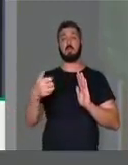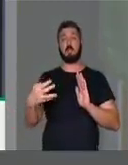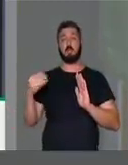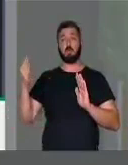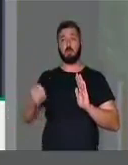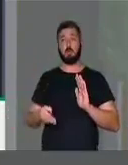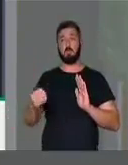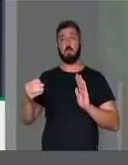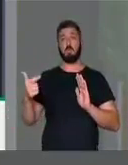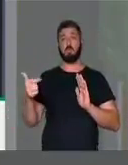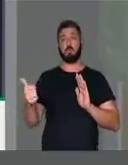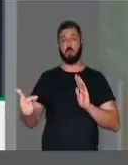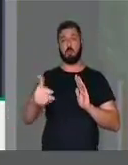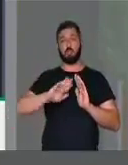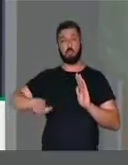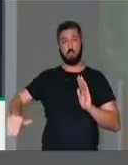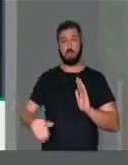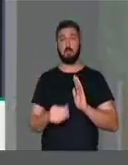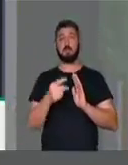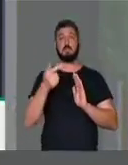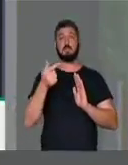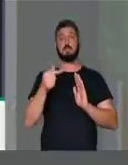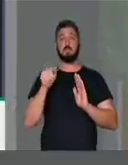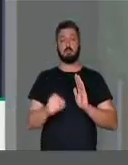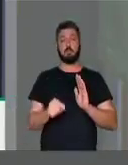314 de 2012,